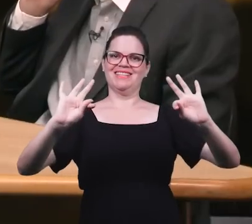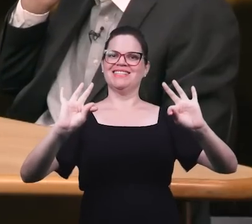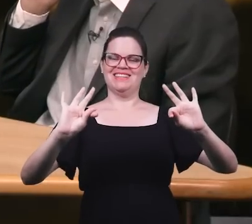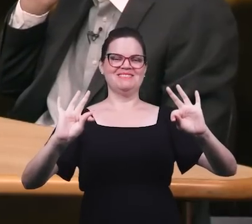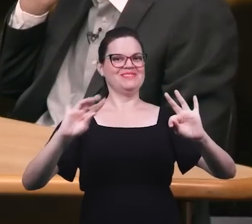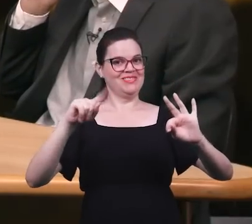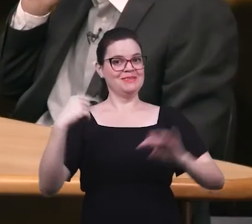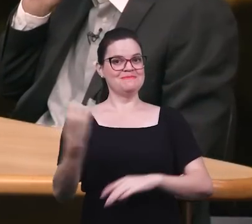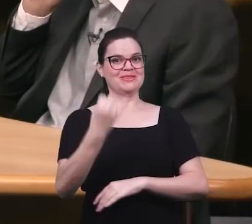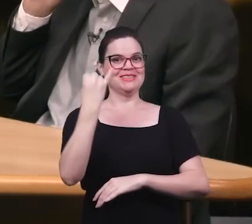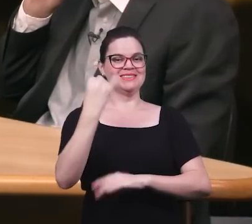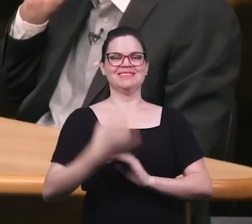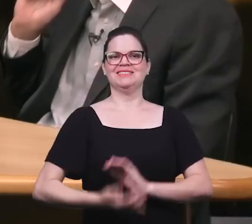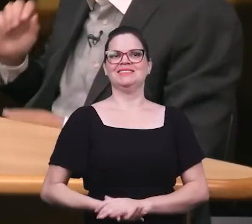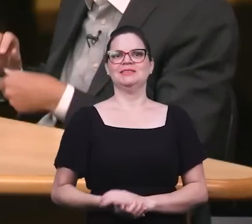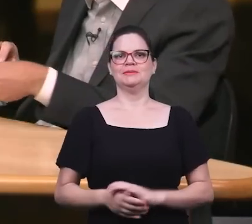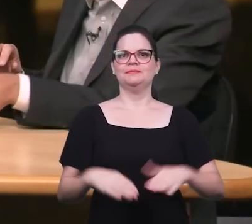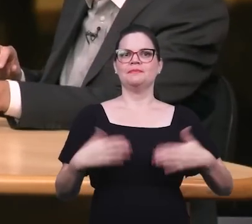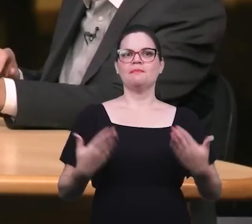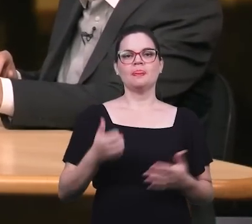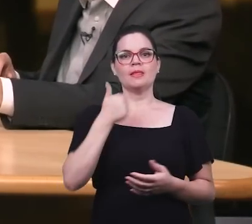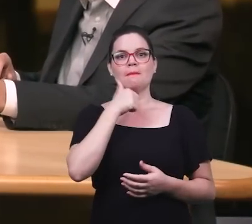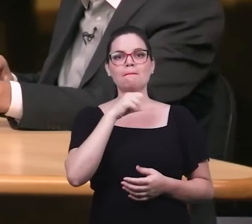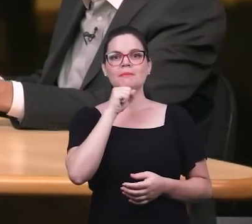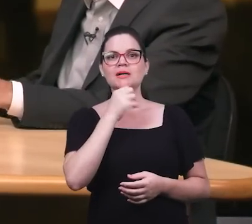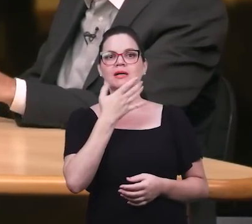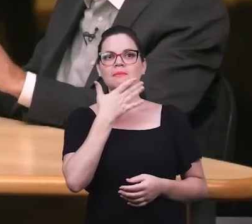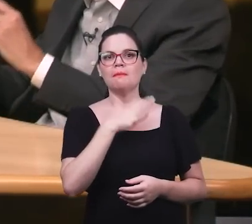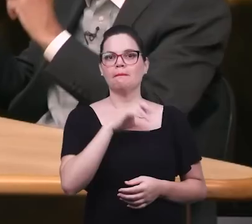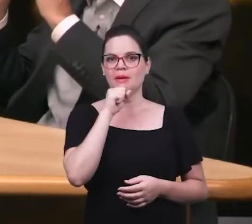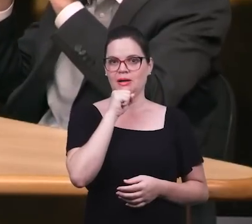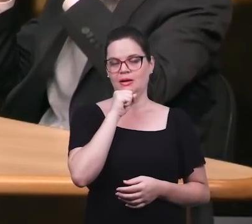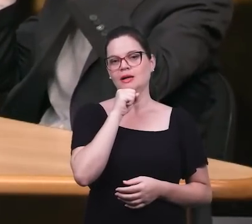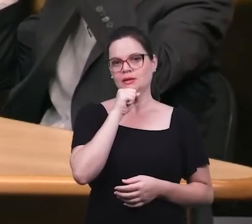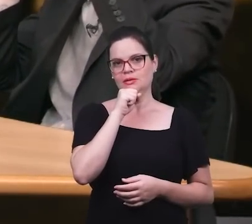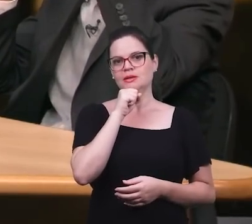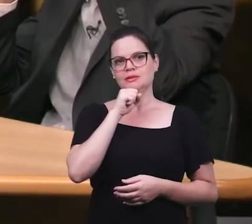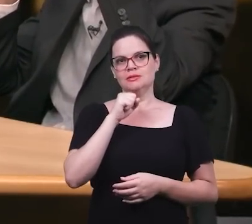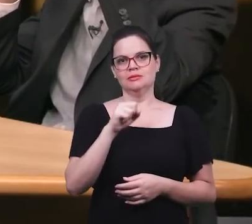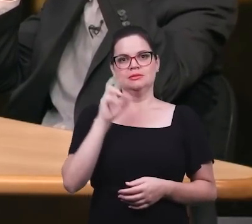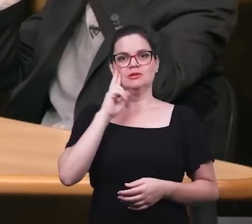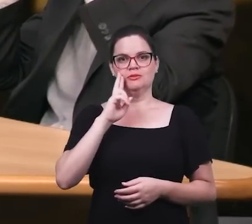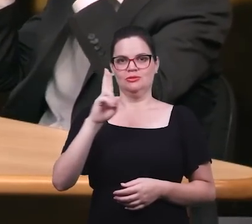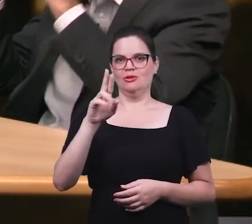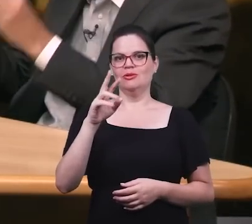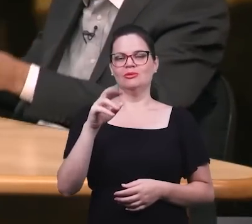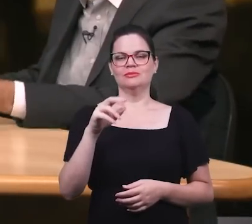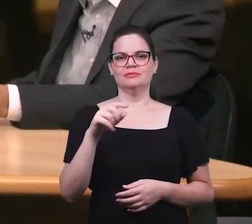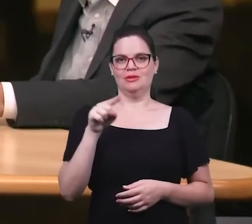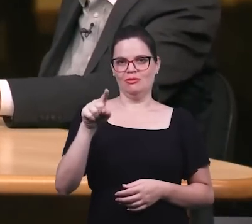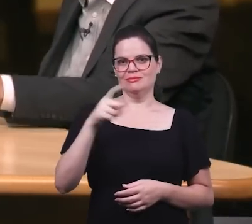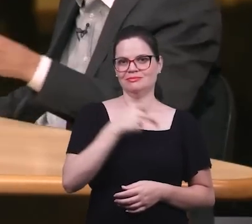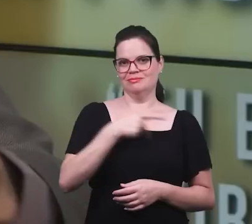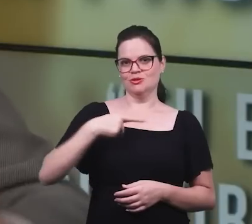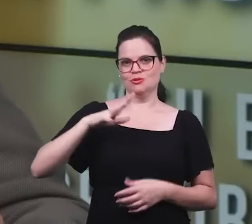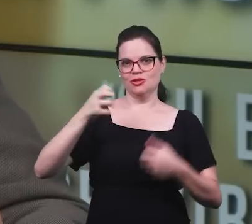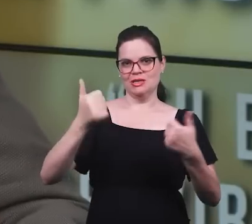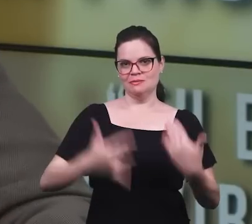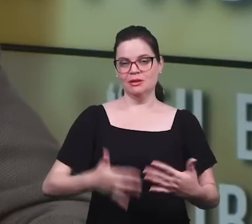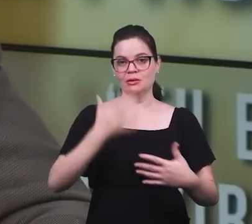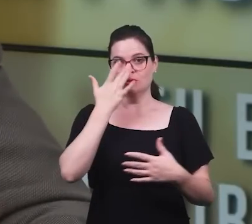bom. Enquanto o pai e a mãe, nesse contexto que o senhor falou agora, nutre